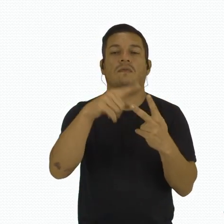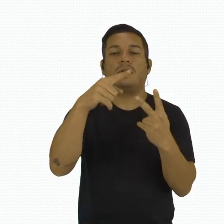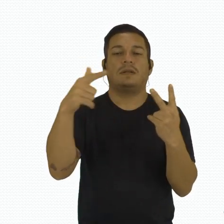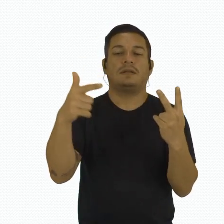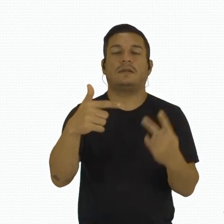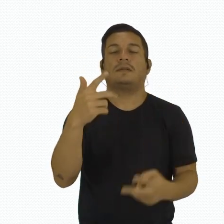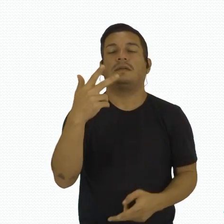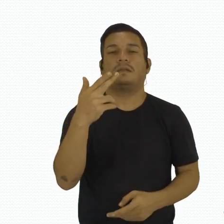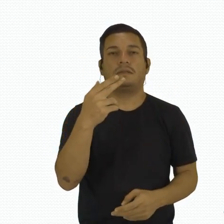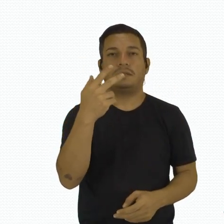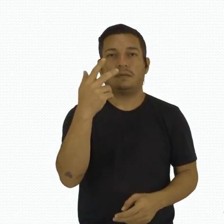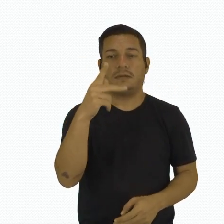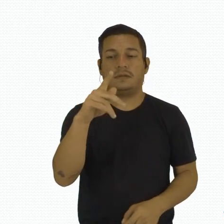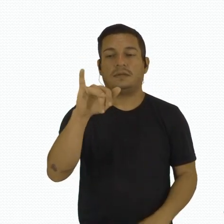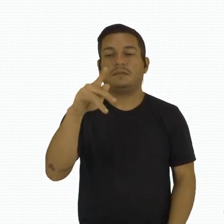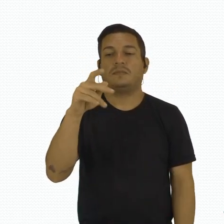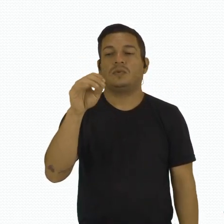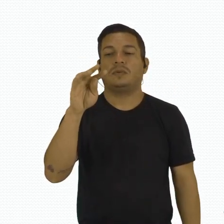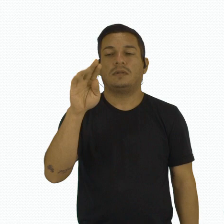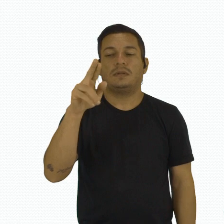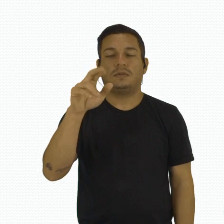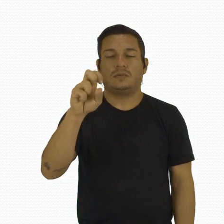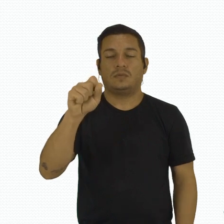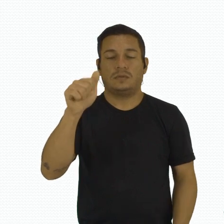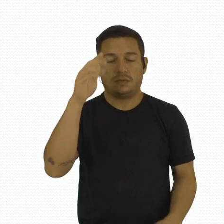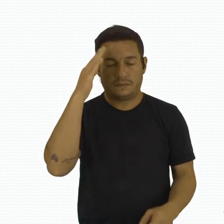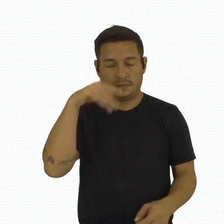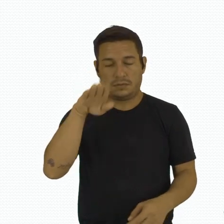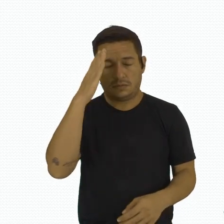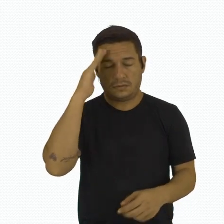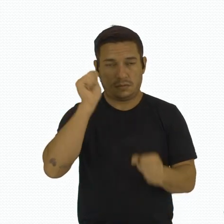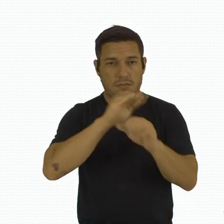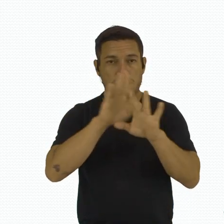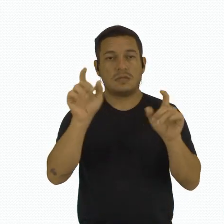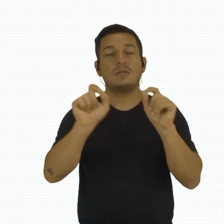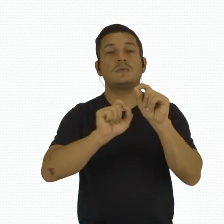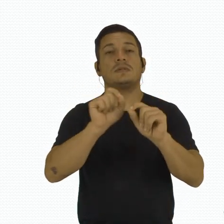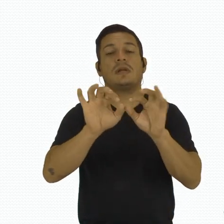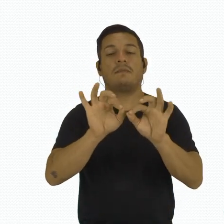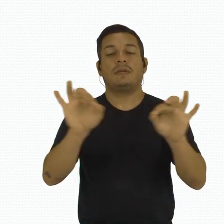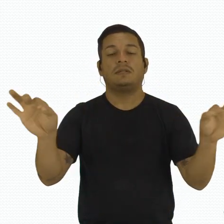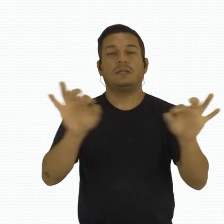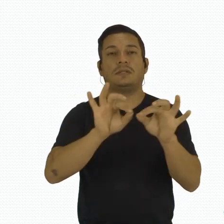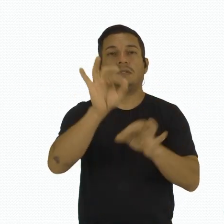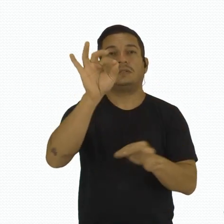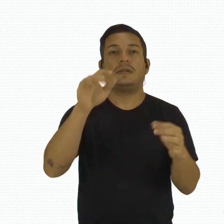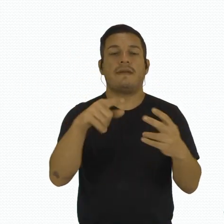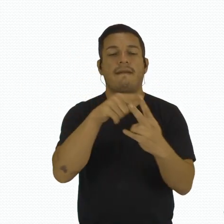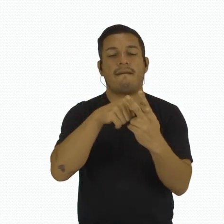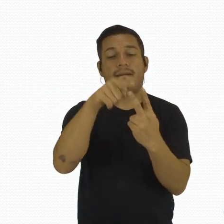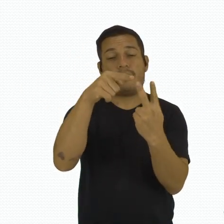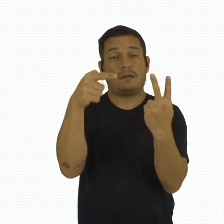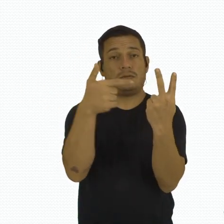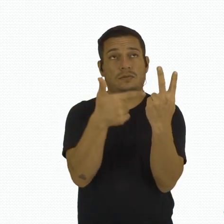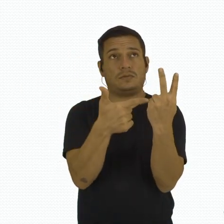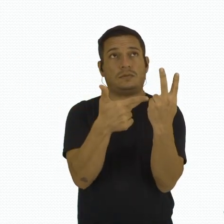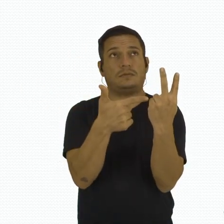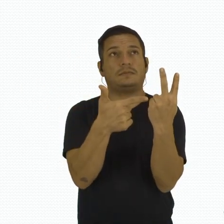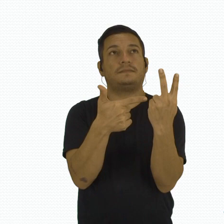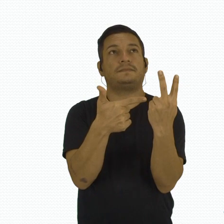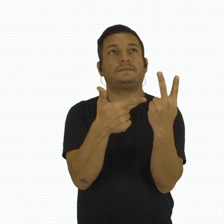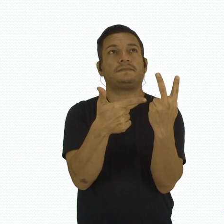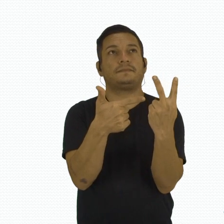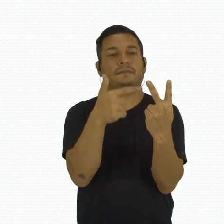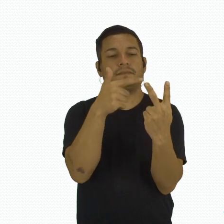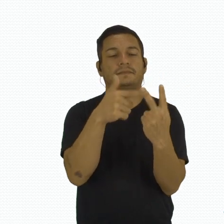acaba obtendo aí que o comprimento da medida da diagonal de um quadrado é raiz de 2, certo? E aí